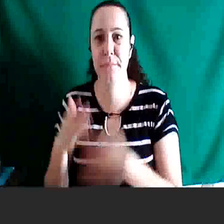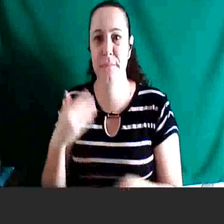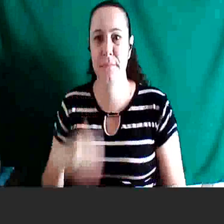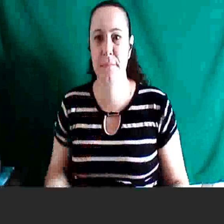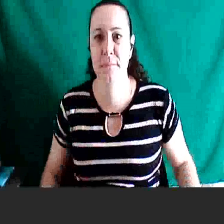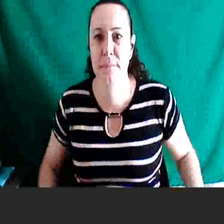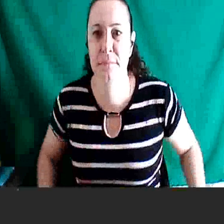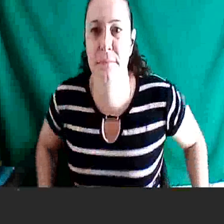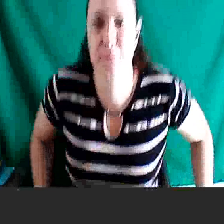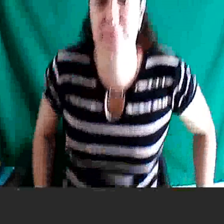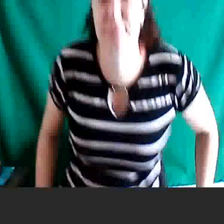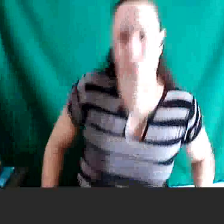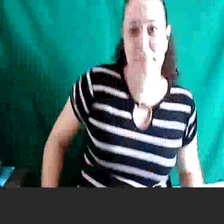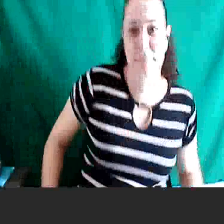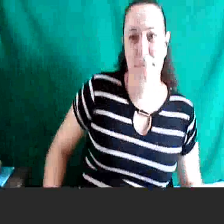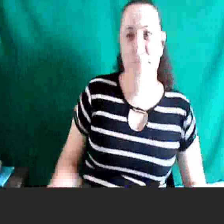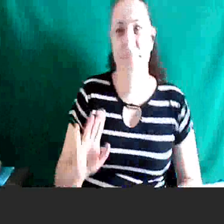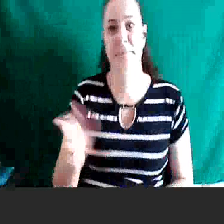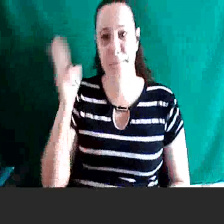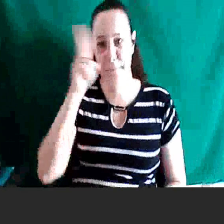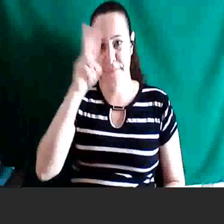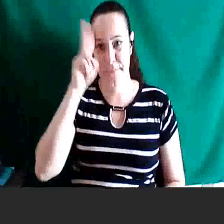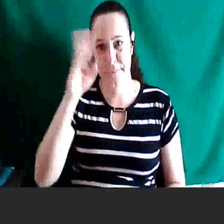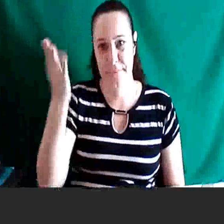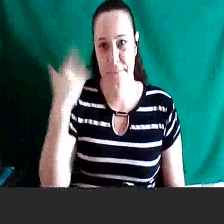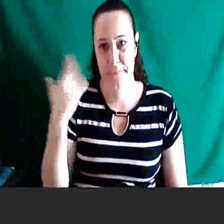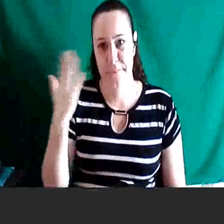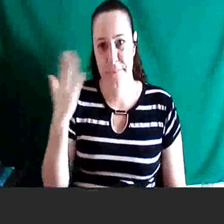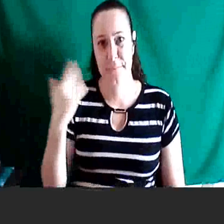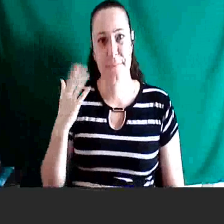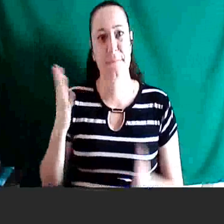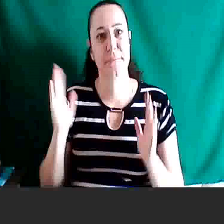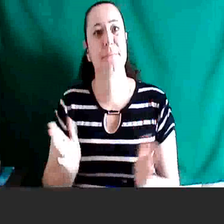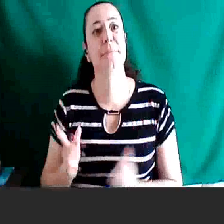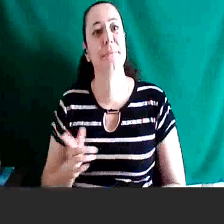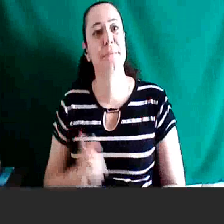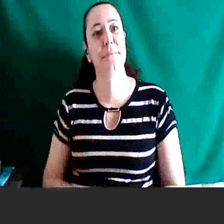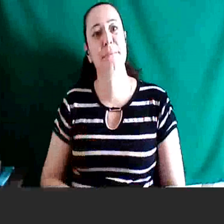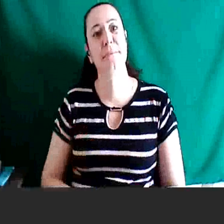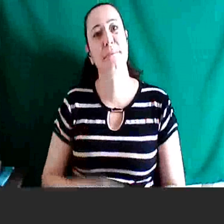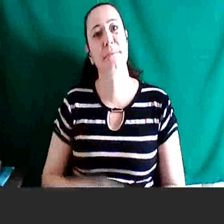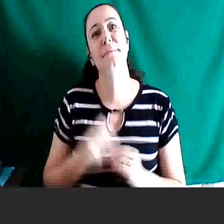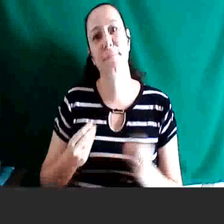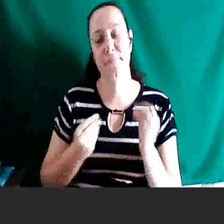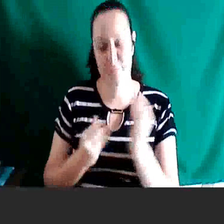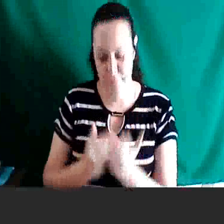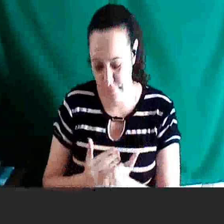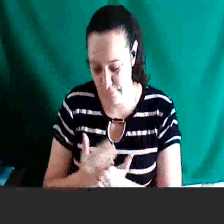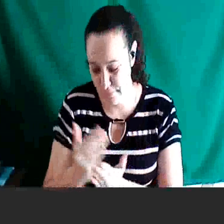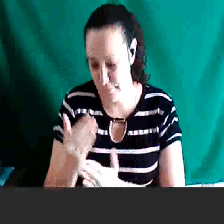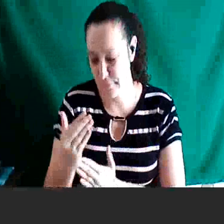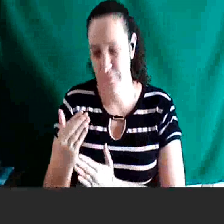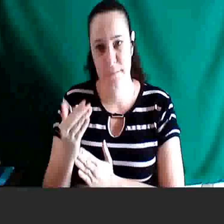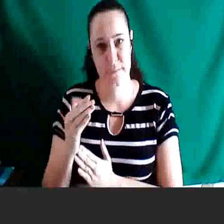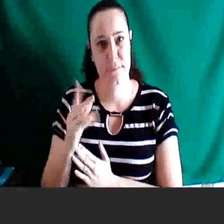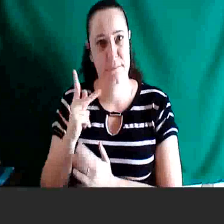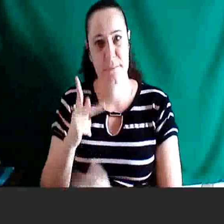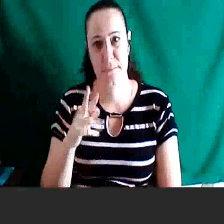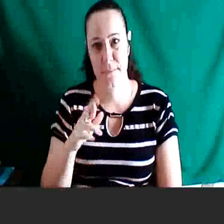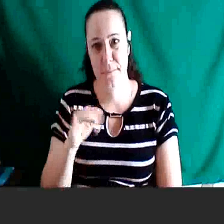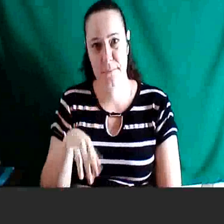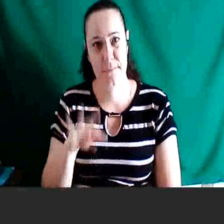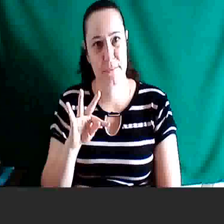começar com vocês footprint e acabou estendendo um pouco a revisão. Por um lado foi bom que vocês perguntaram, a gente revisou